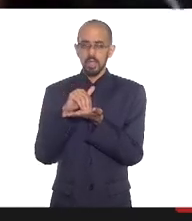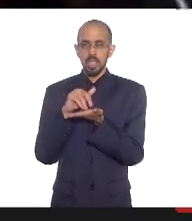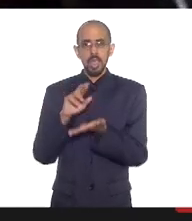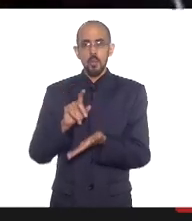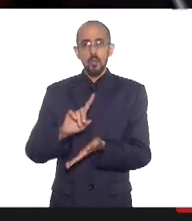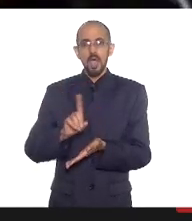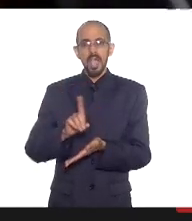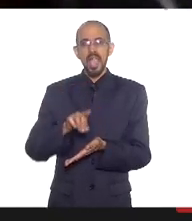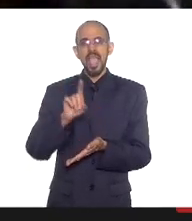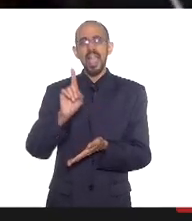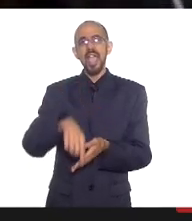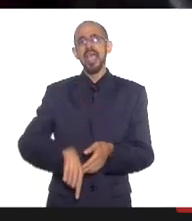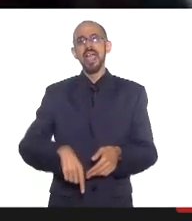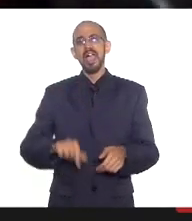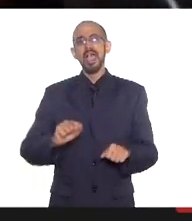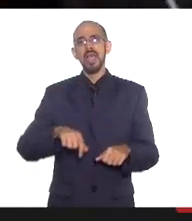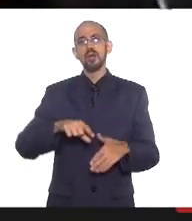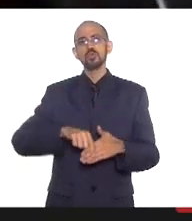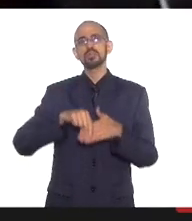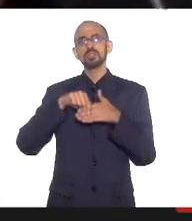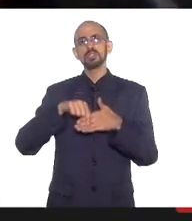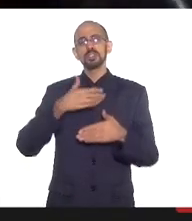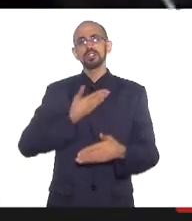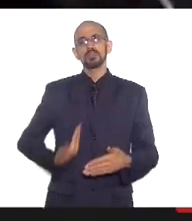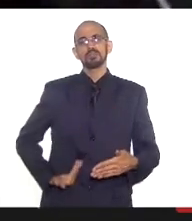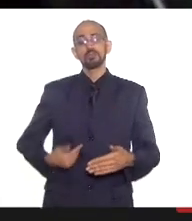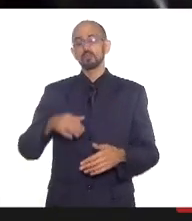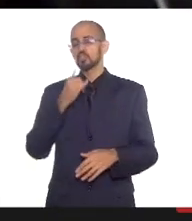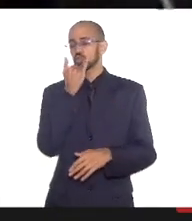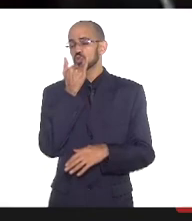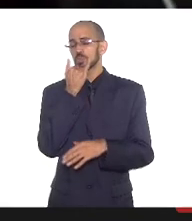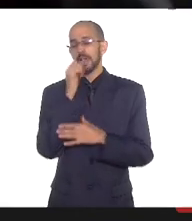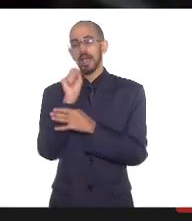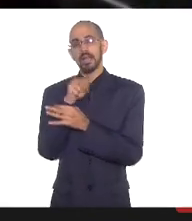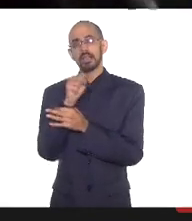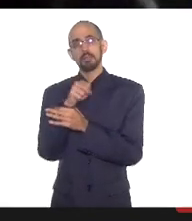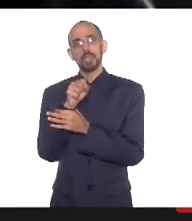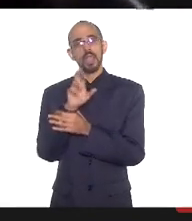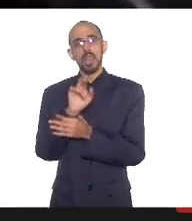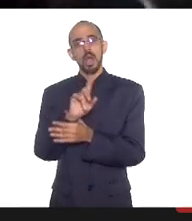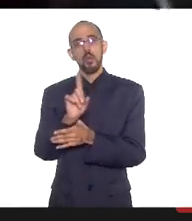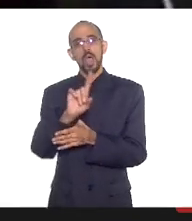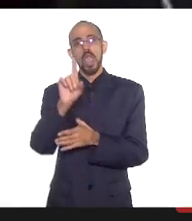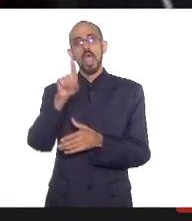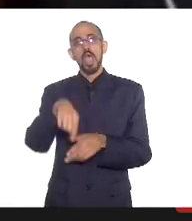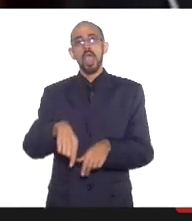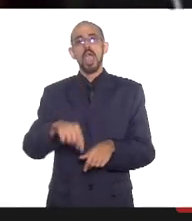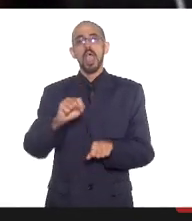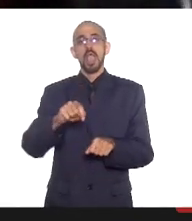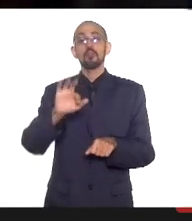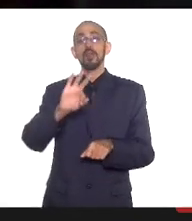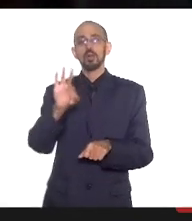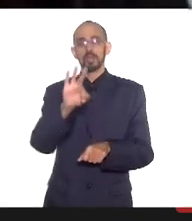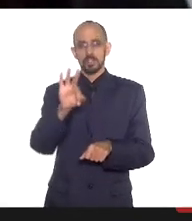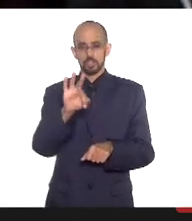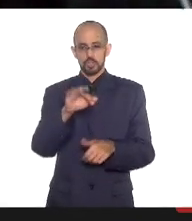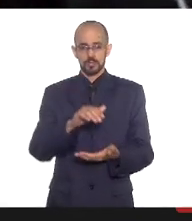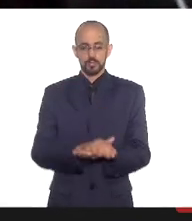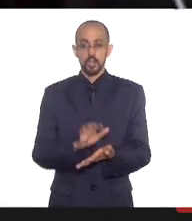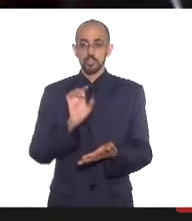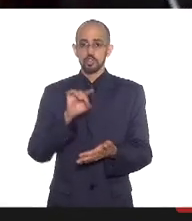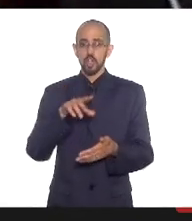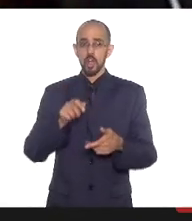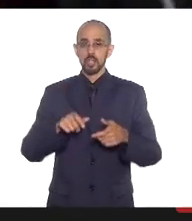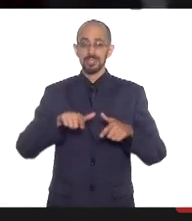públicas que definem isso por lei como regra tem que fechar só serviço essencial pode funcionar por